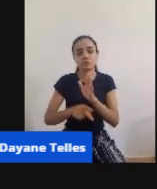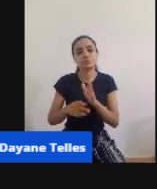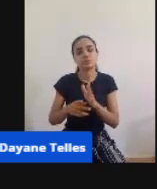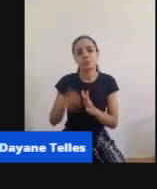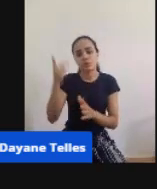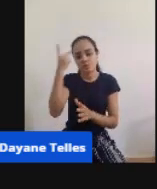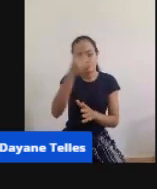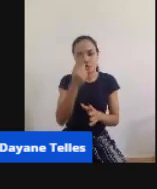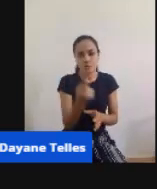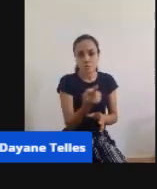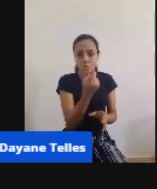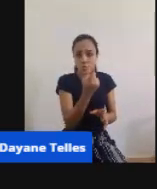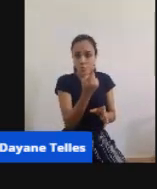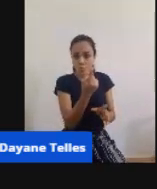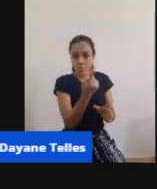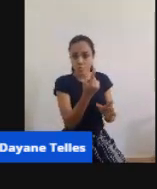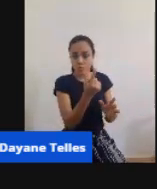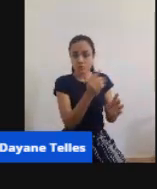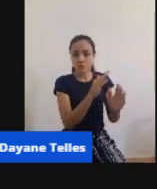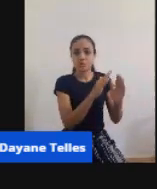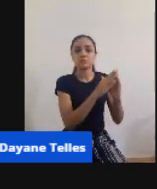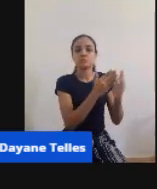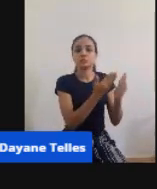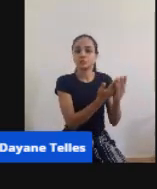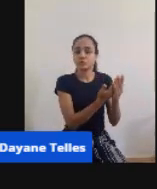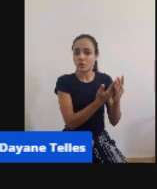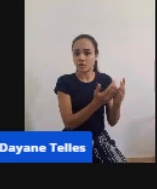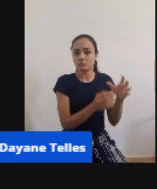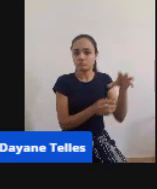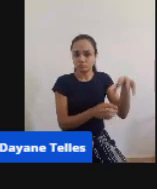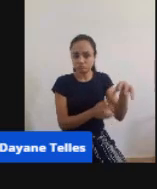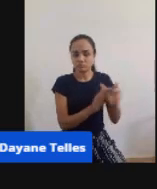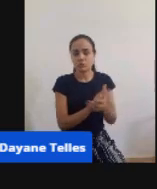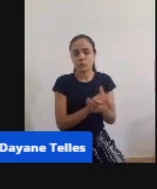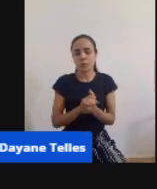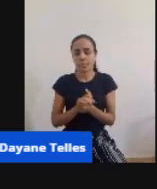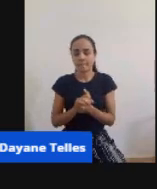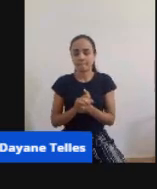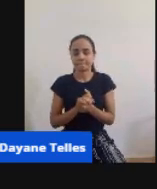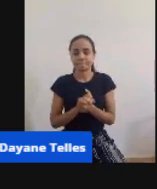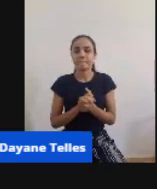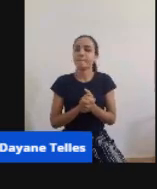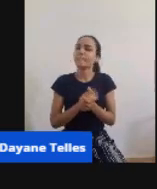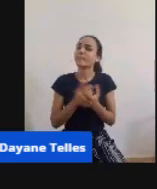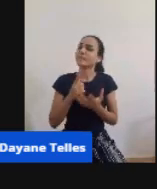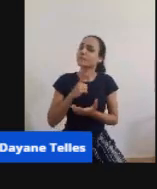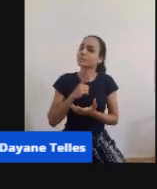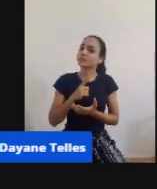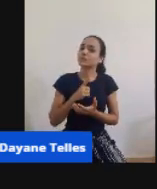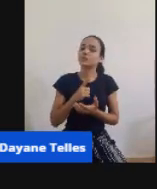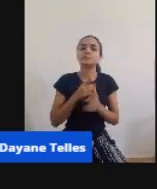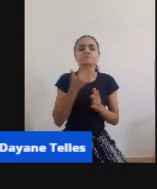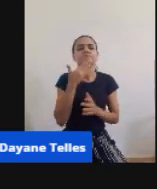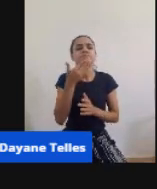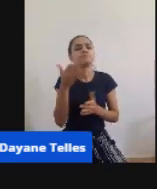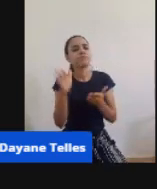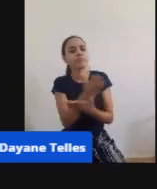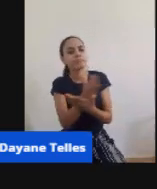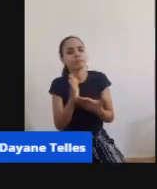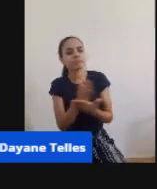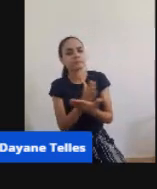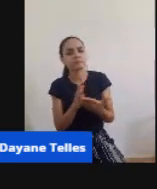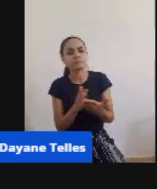que tomar o cuidado de que esse planejamento ele tem umas diretrizes para nós. Uma delas